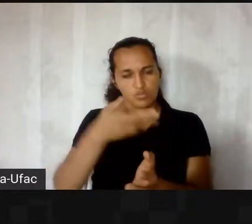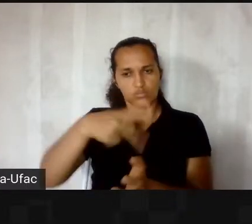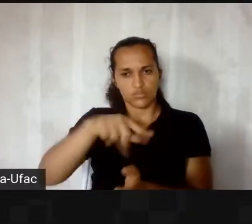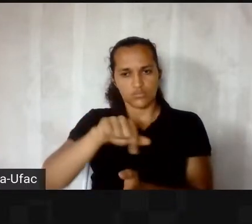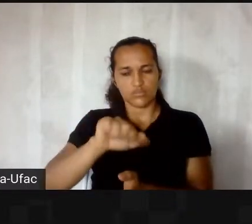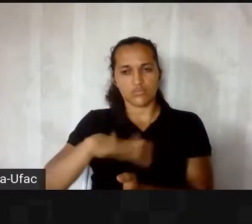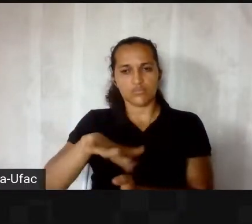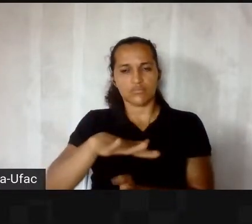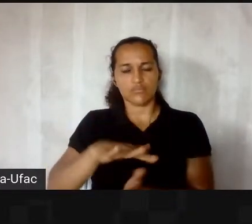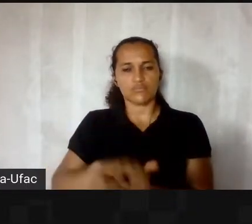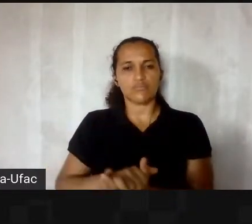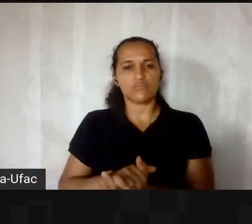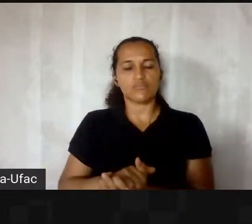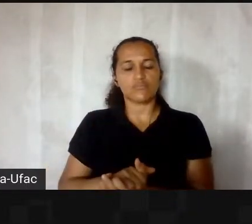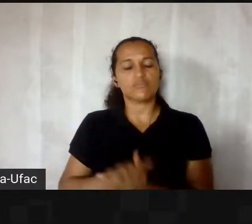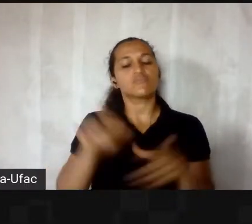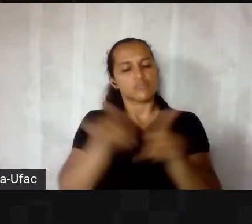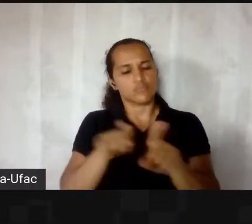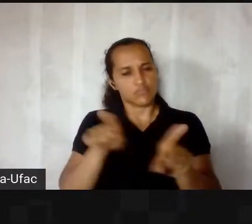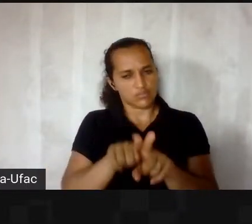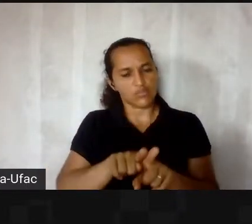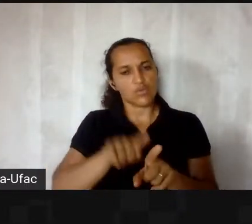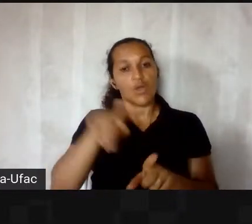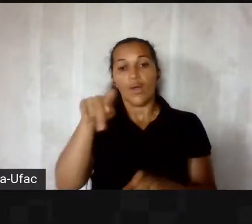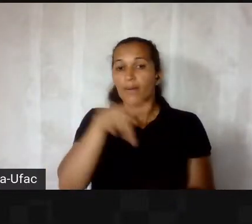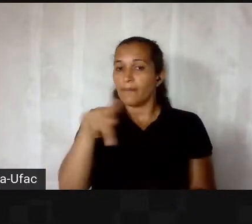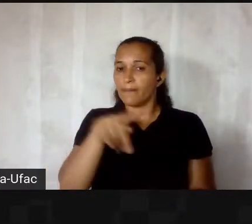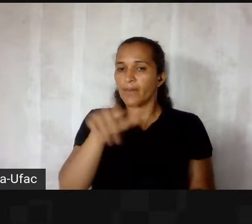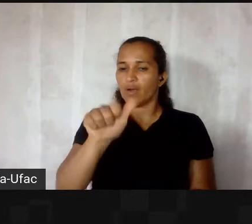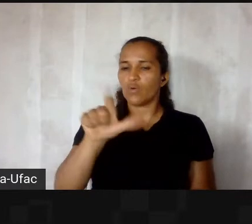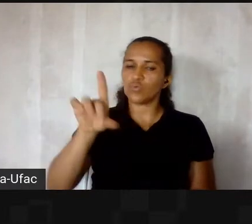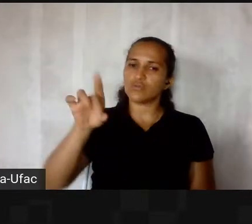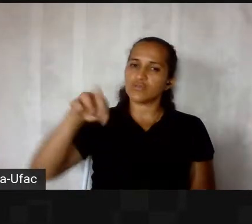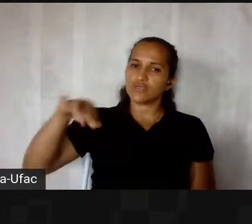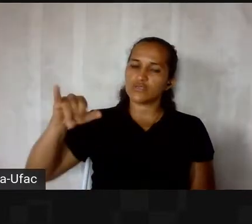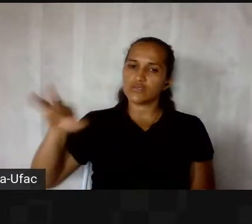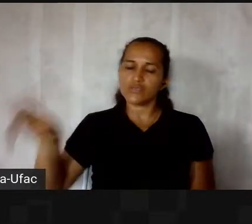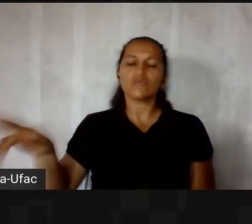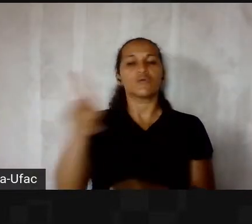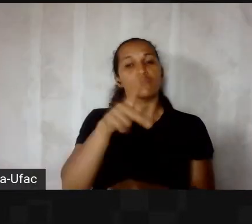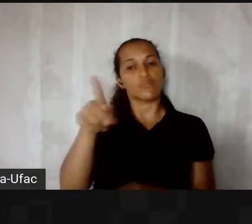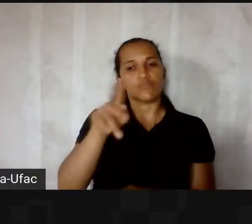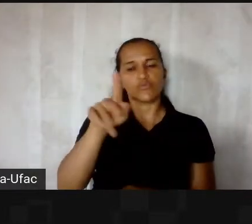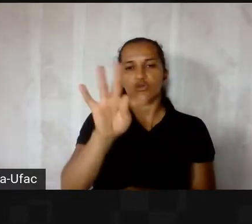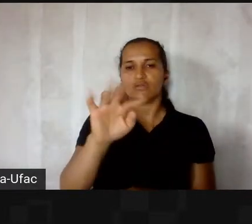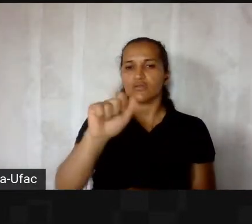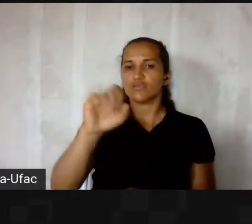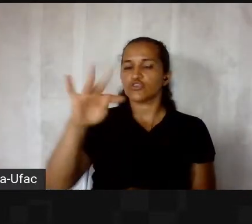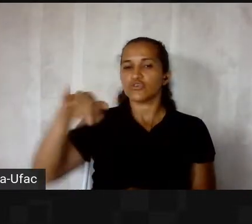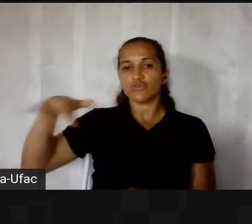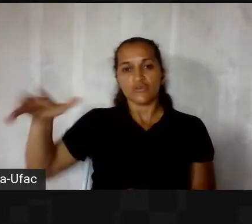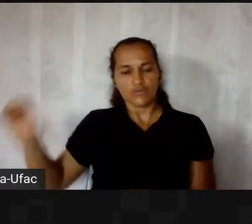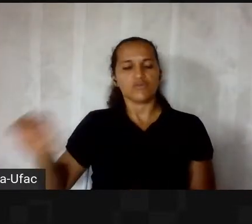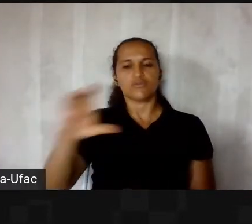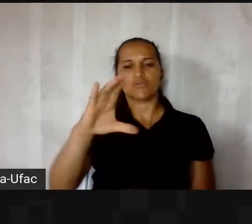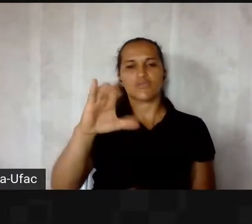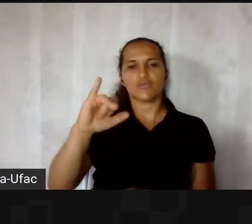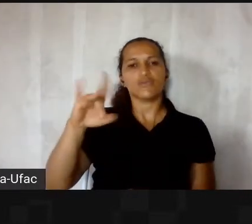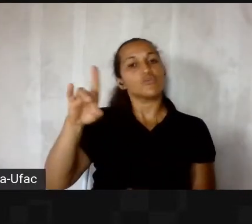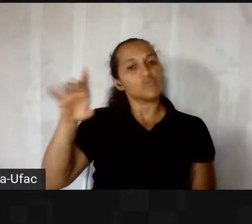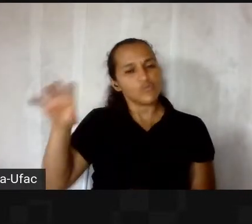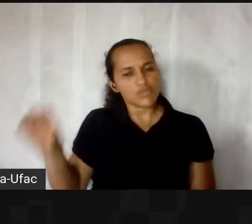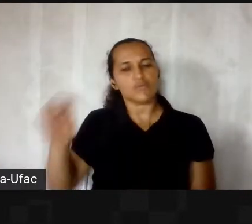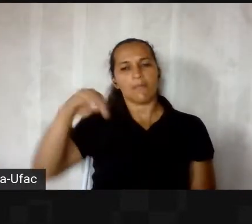ainda está pela universidade, como a professora Alzeny, professora Tatiane, C.I.U.D., Márcia, Carla, Glória,